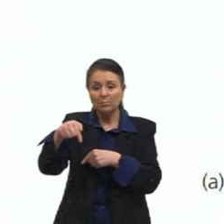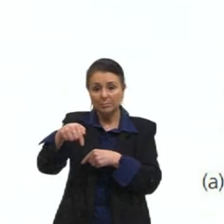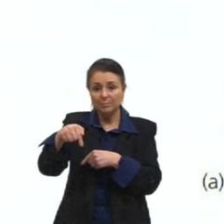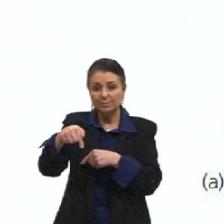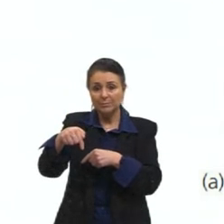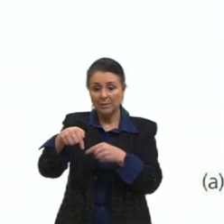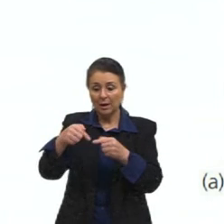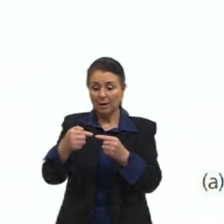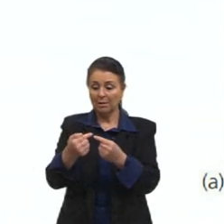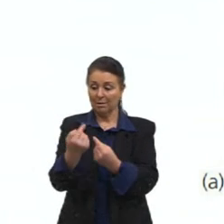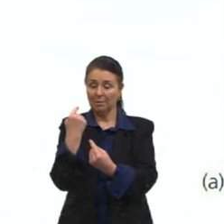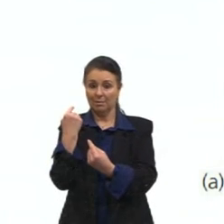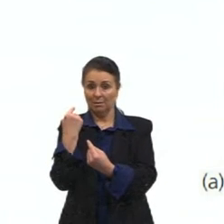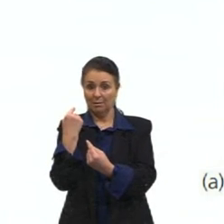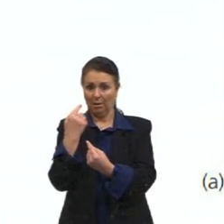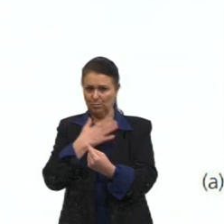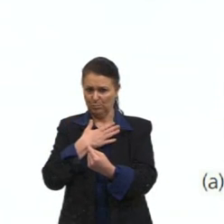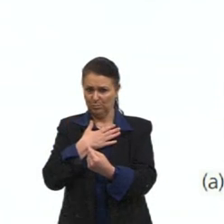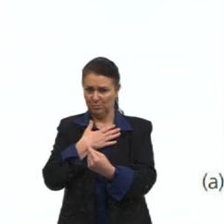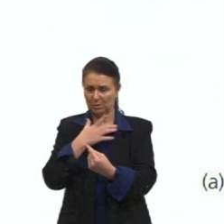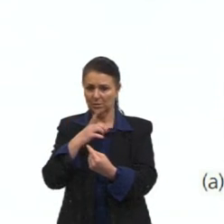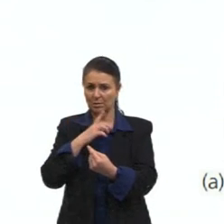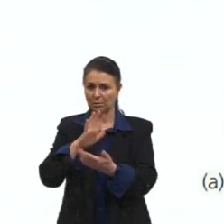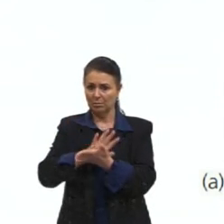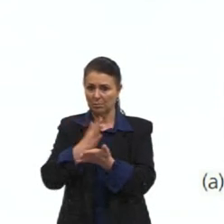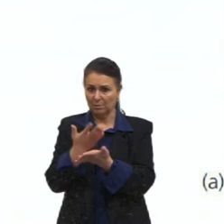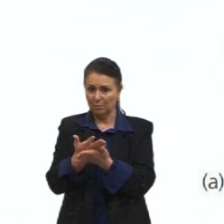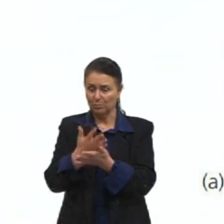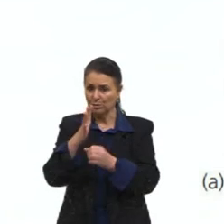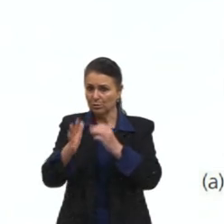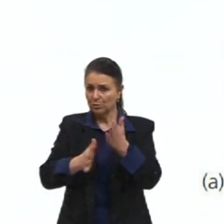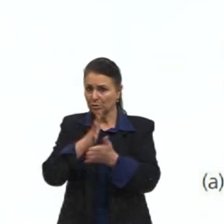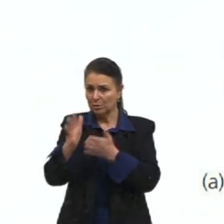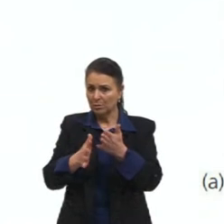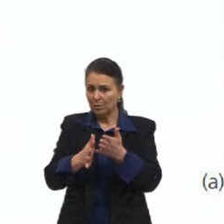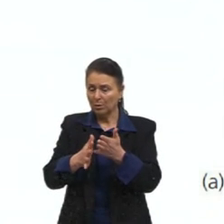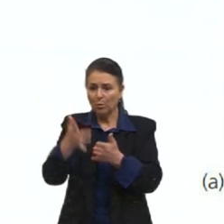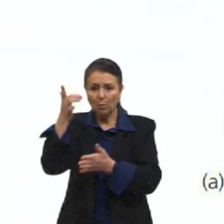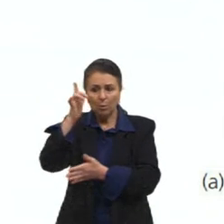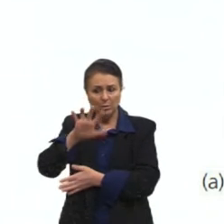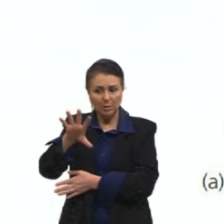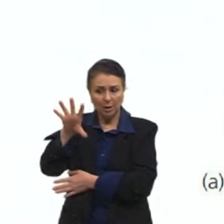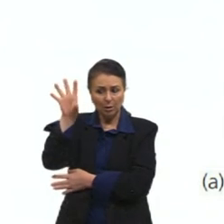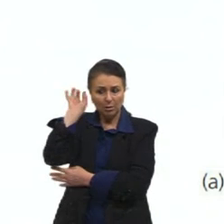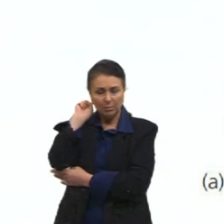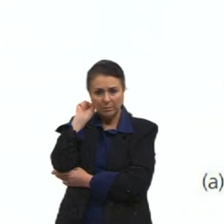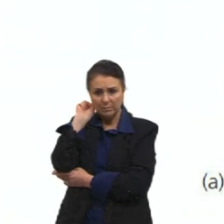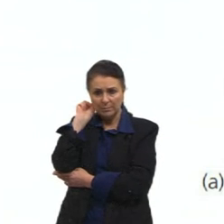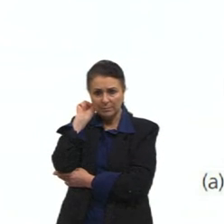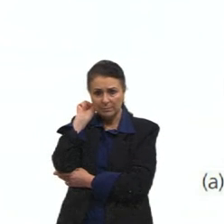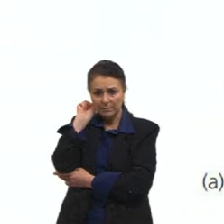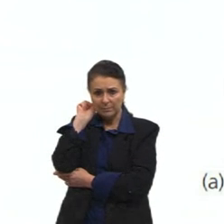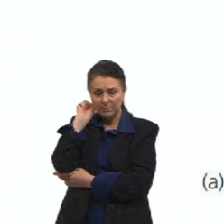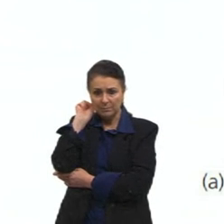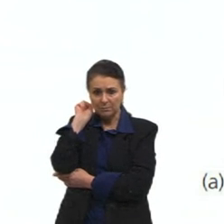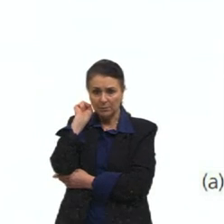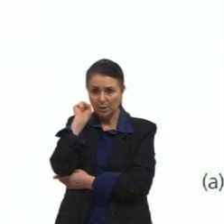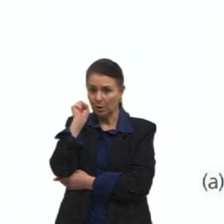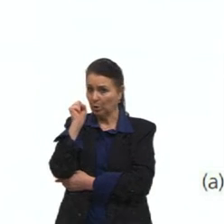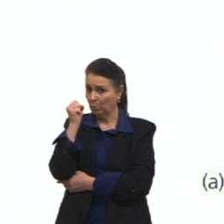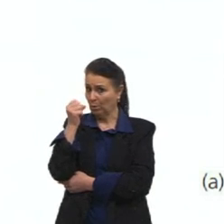E ali atrás de mim tem uma intérprete de Libras que consegue me ouvir. Ela não está me